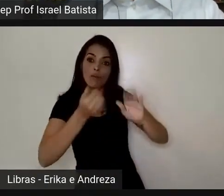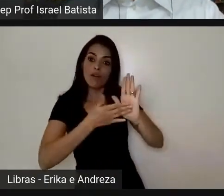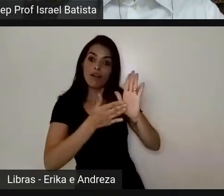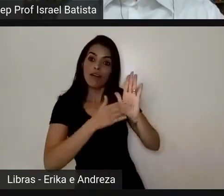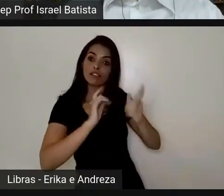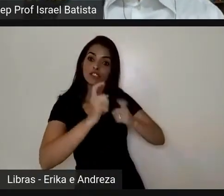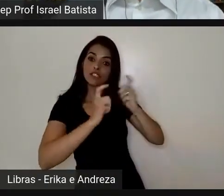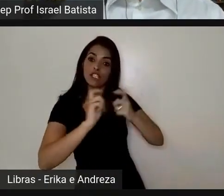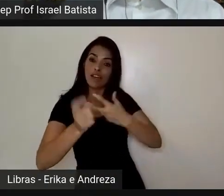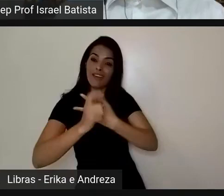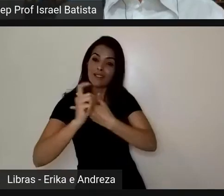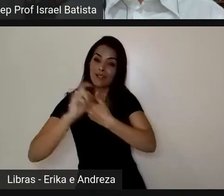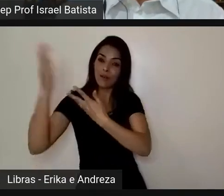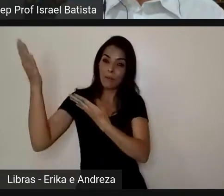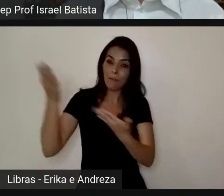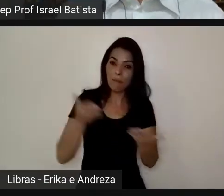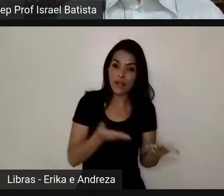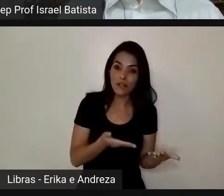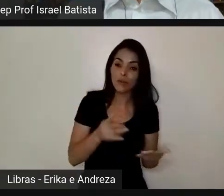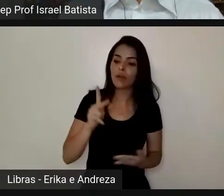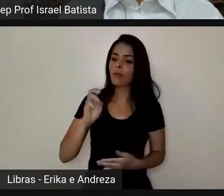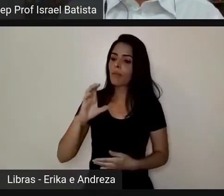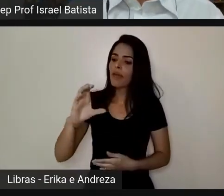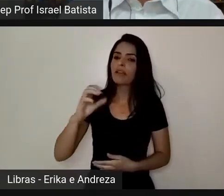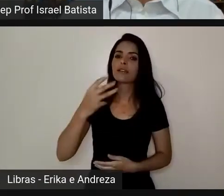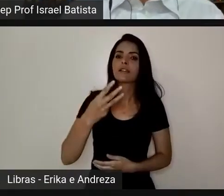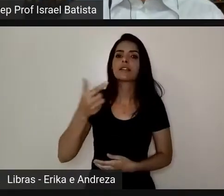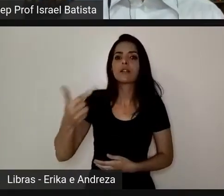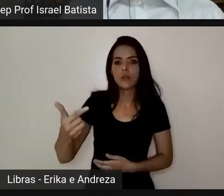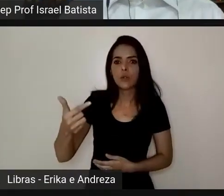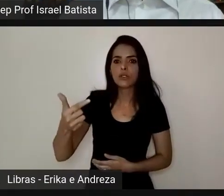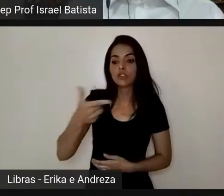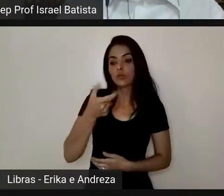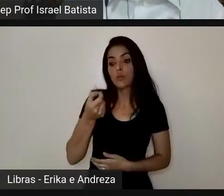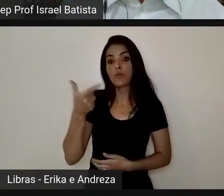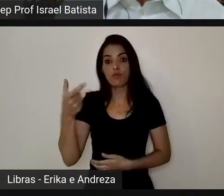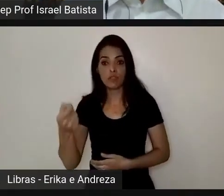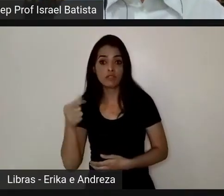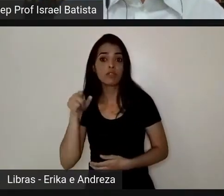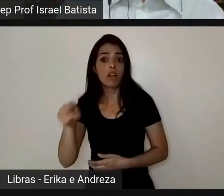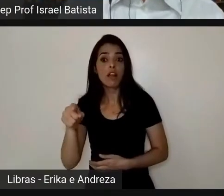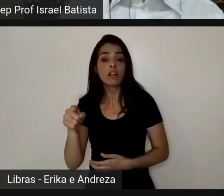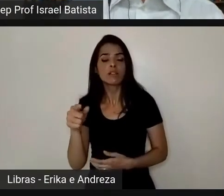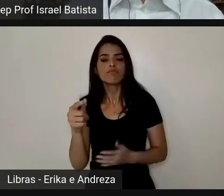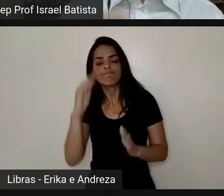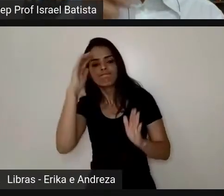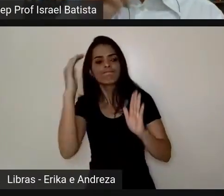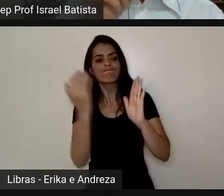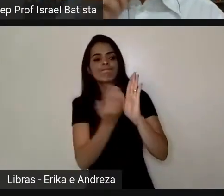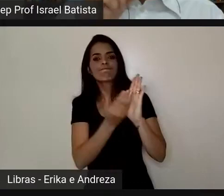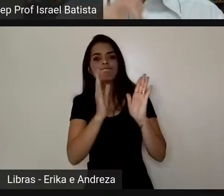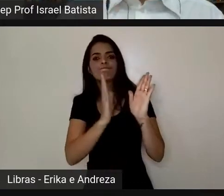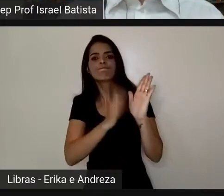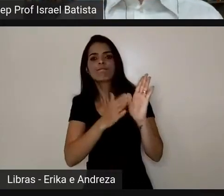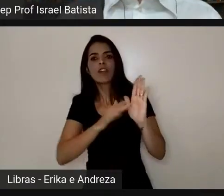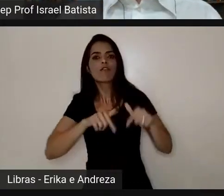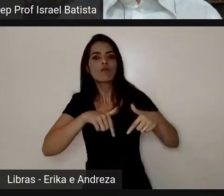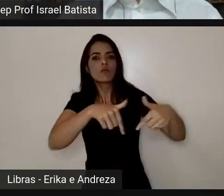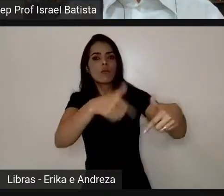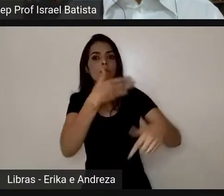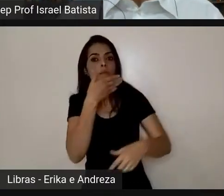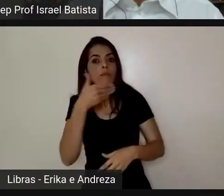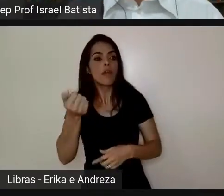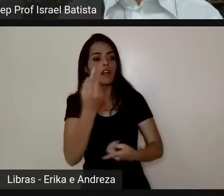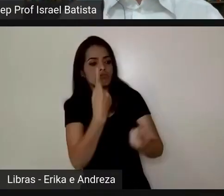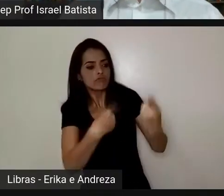pelo governo, que a gente chama de PEC 32 de 2020, ela não cumpre a função de melhorar o serviço público, ela é